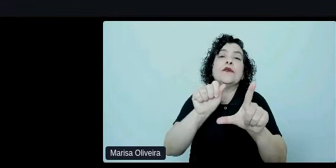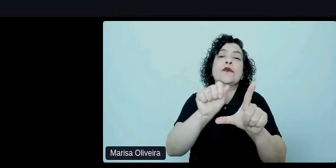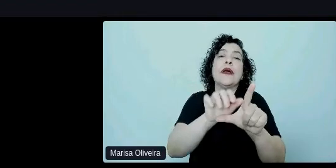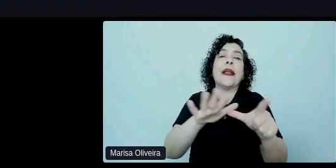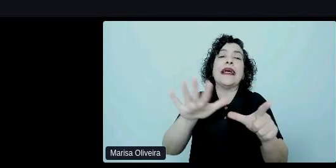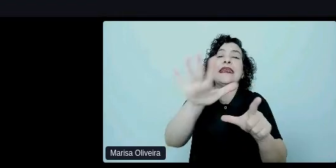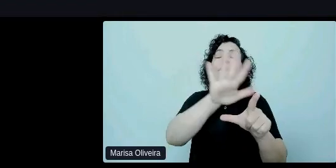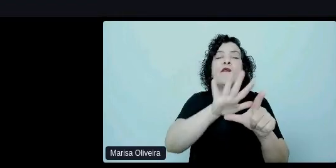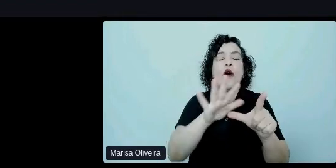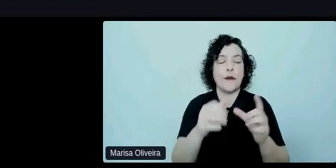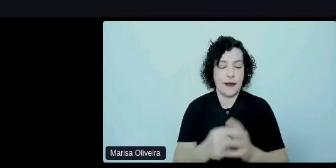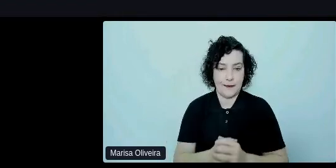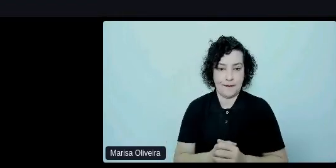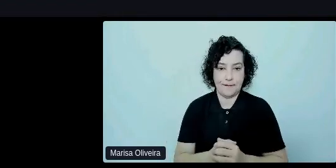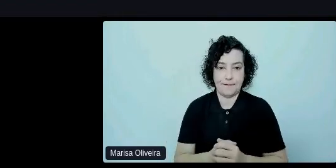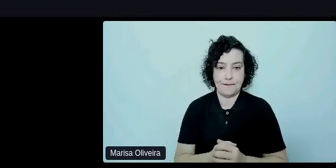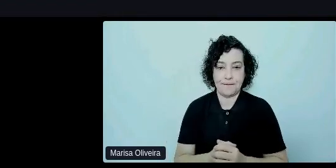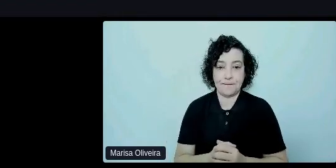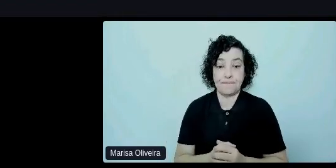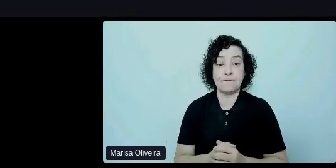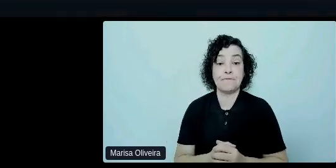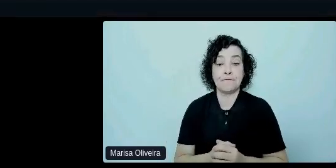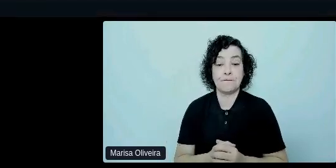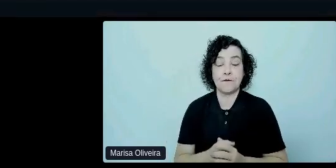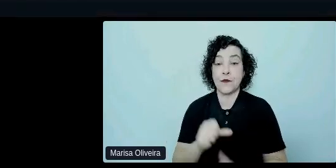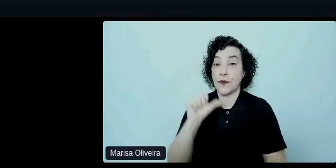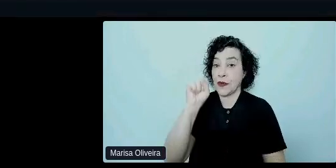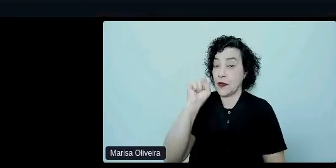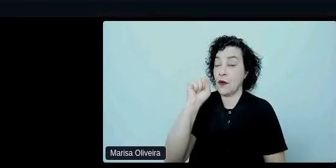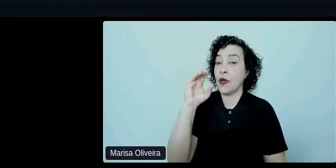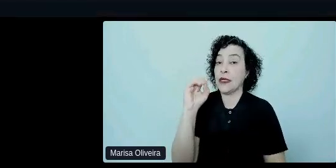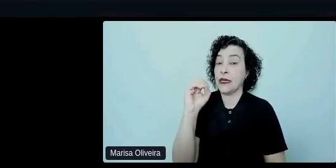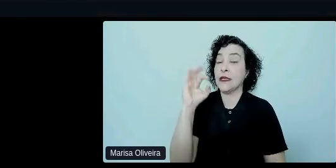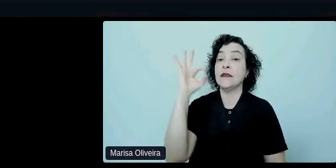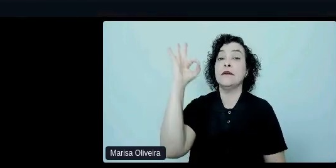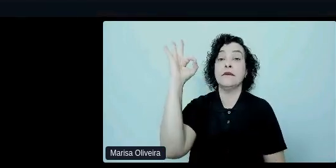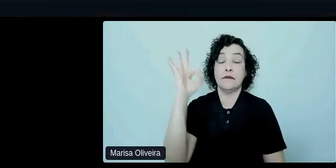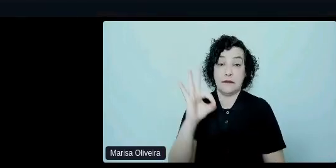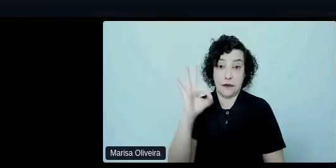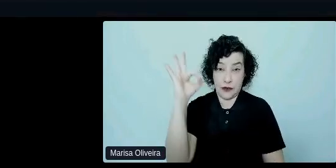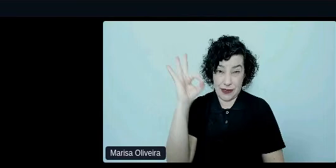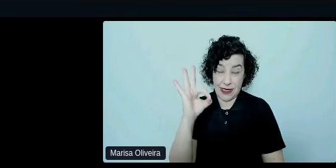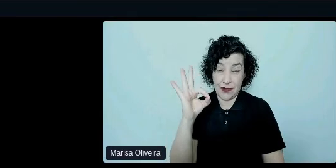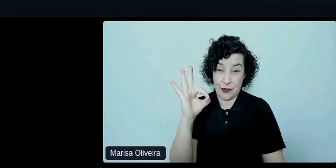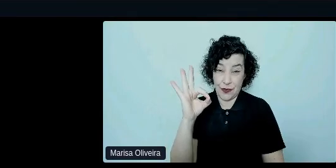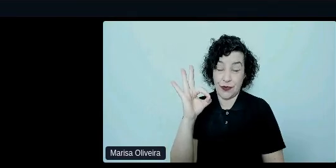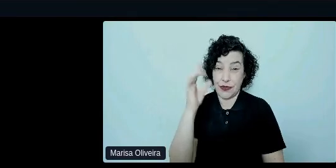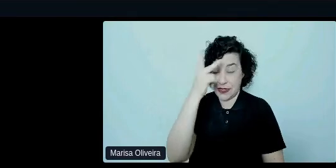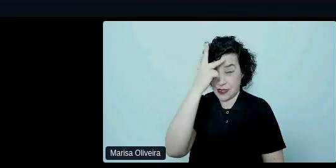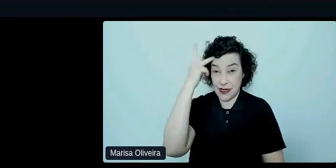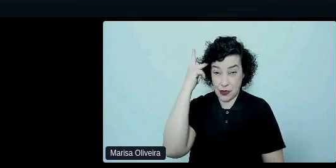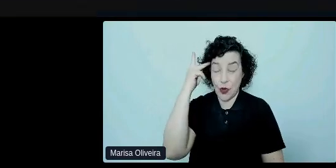O que, que acontece? Mais de 80% dos nossos usuários surdos